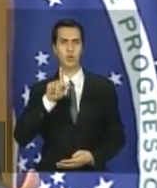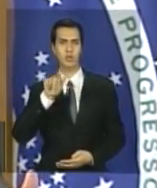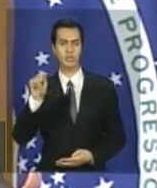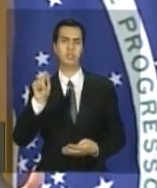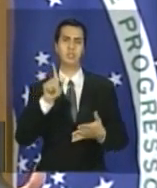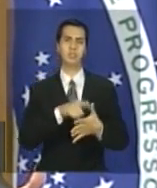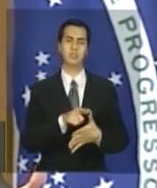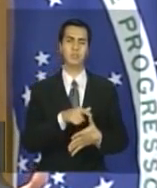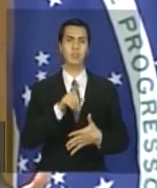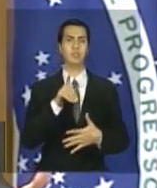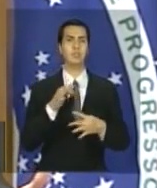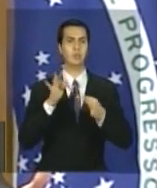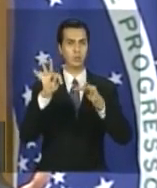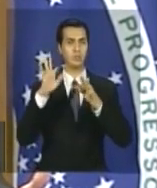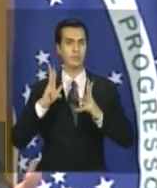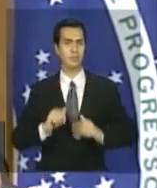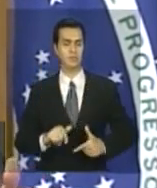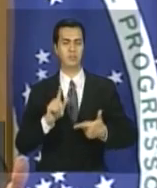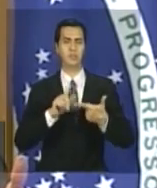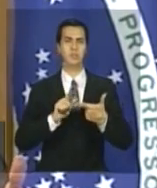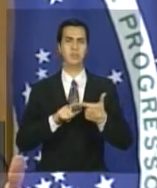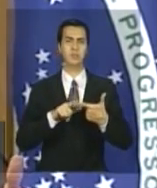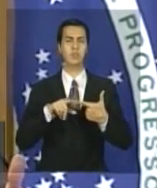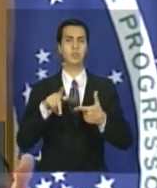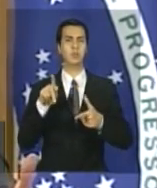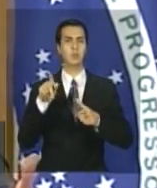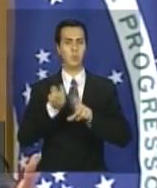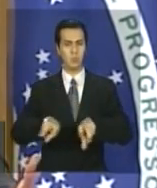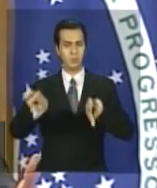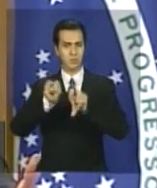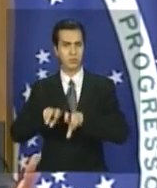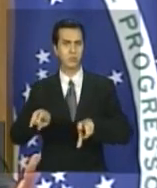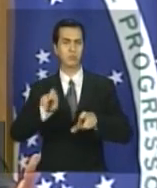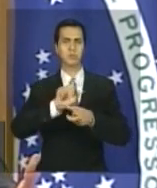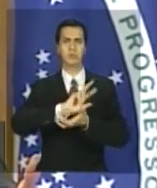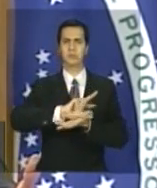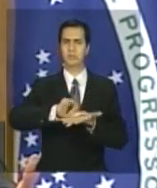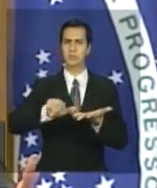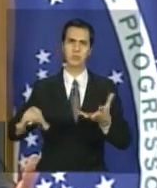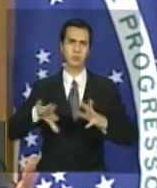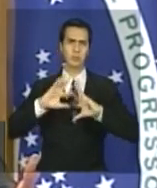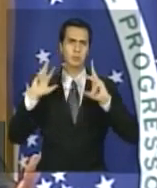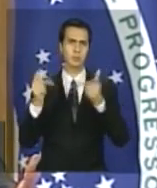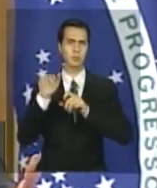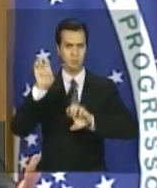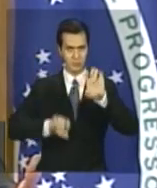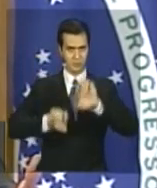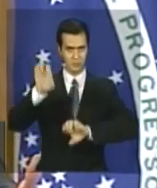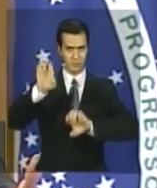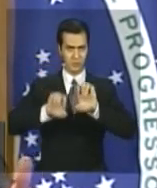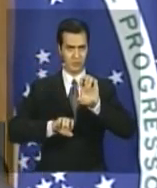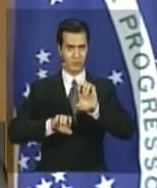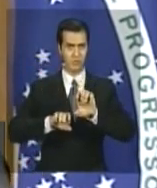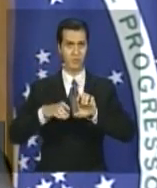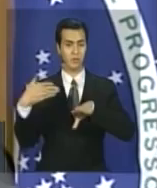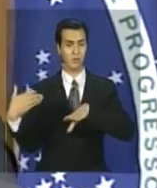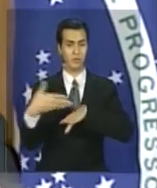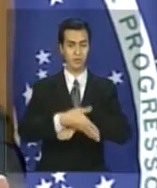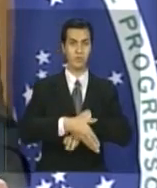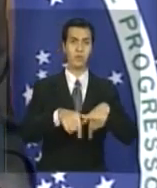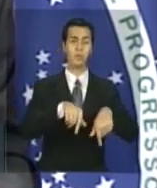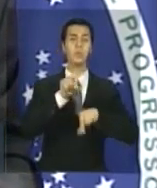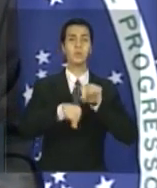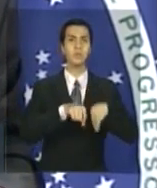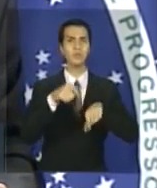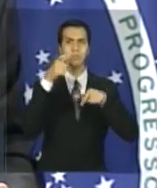tecnologias limpas, empresas de desenvolvimento de software, de programas de computador. Todas elas veem com muito fascínio o